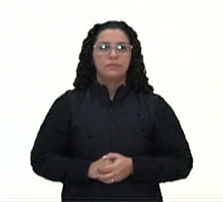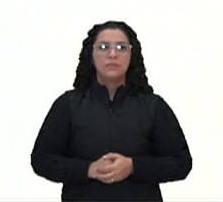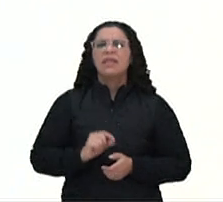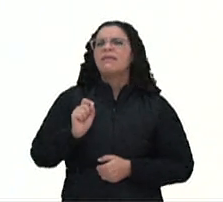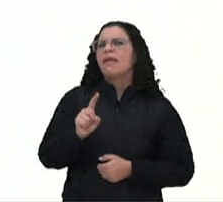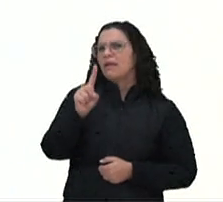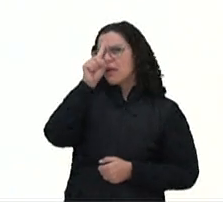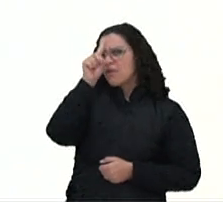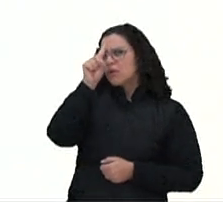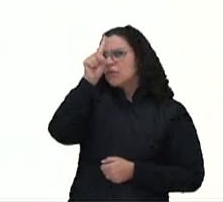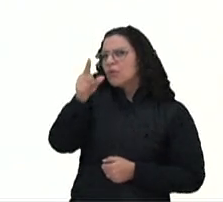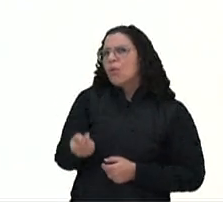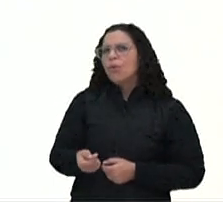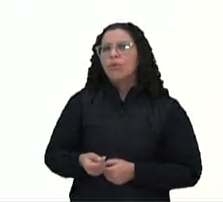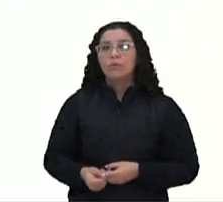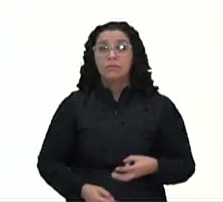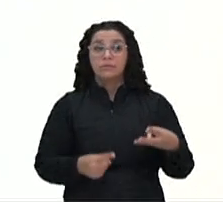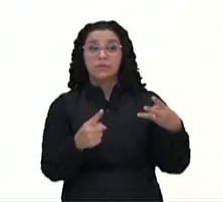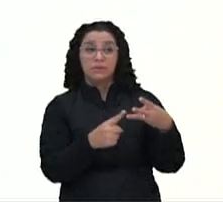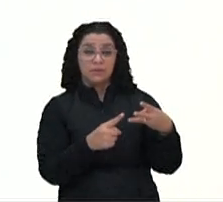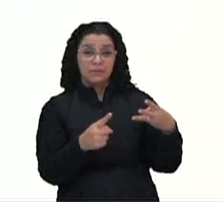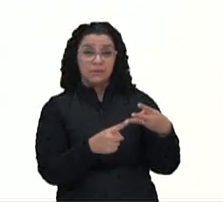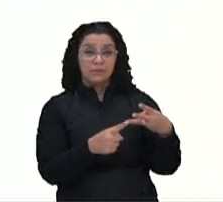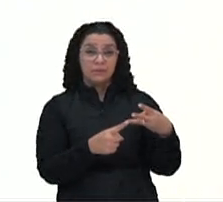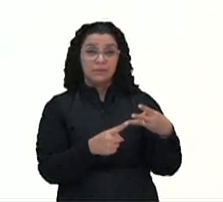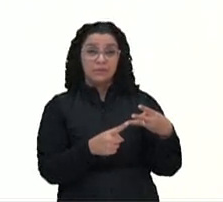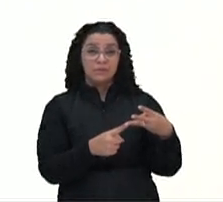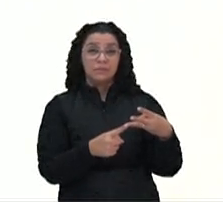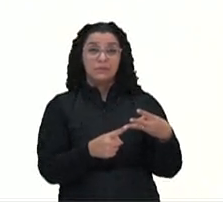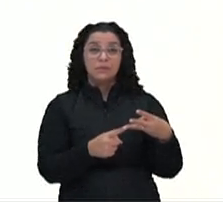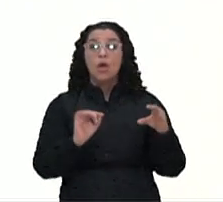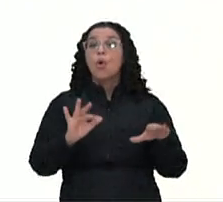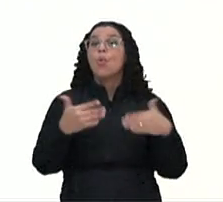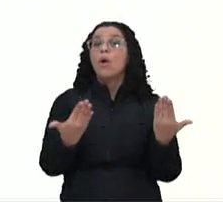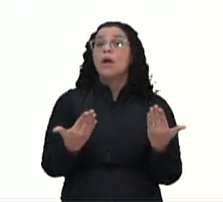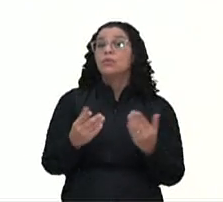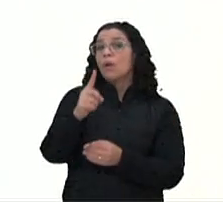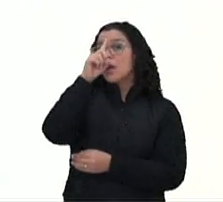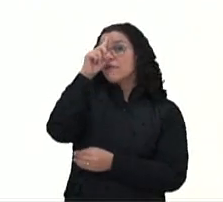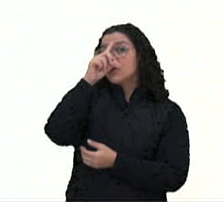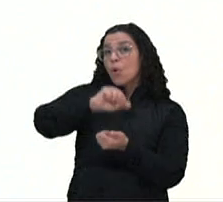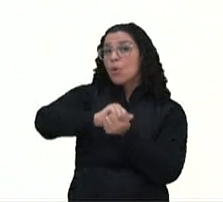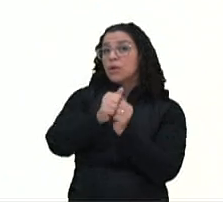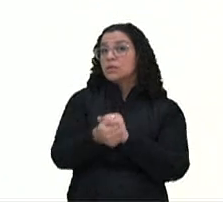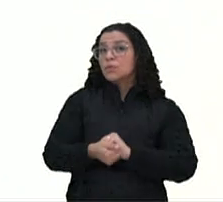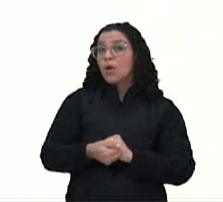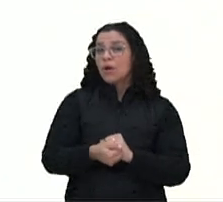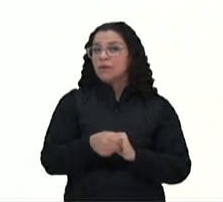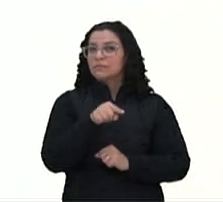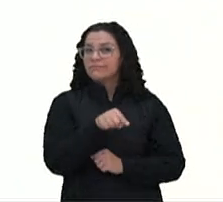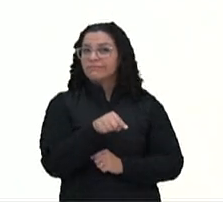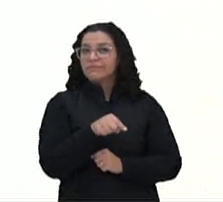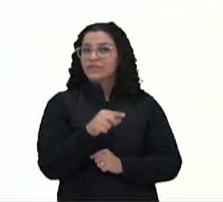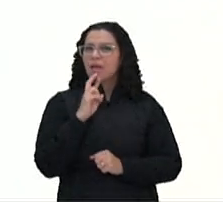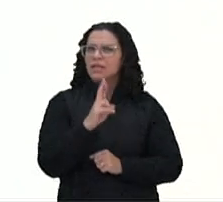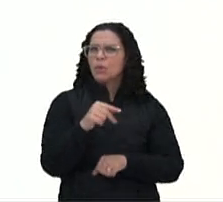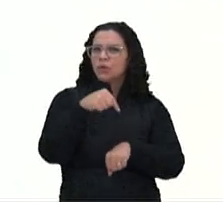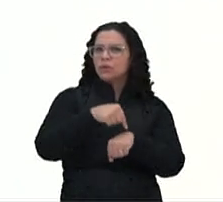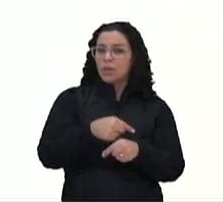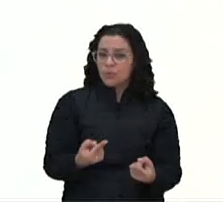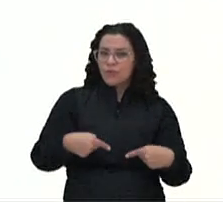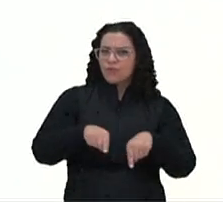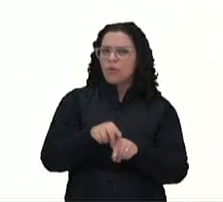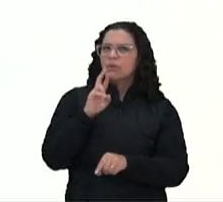Quem que inventou? E when was it invented? Quando que foi inventado? Um tempinho para vocês responderem, já falamos